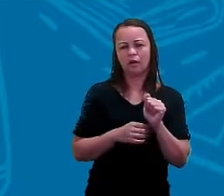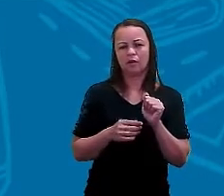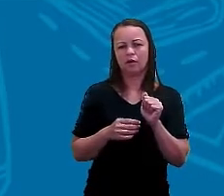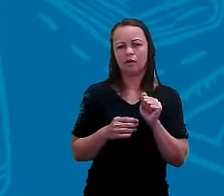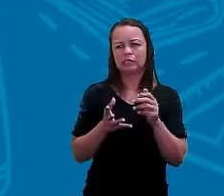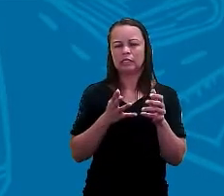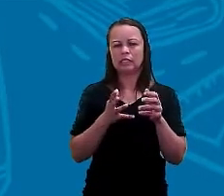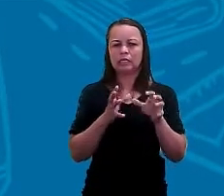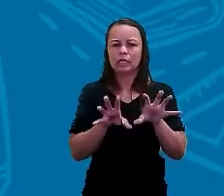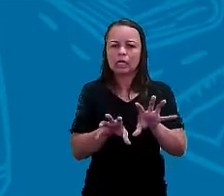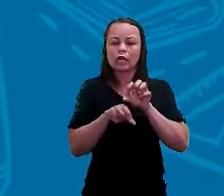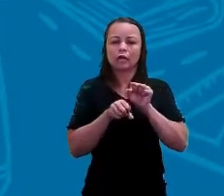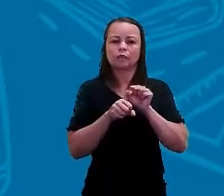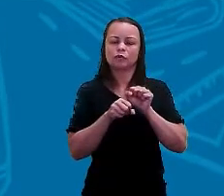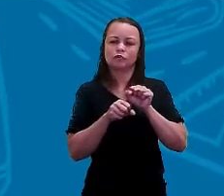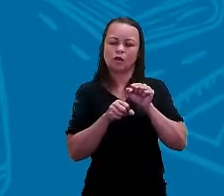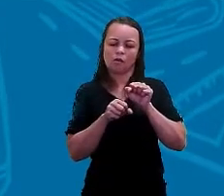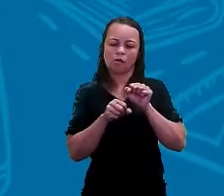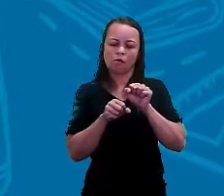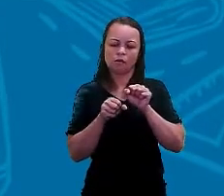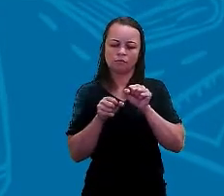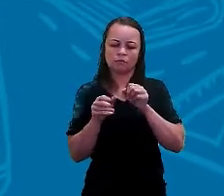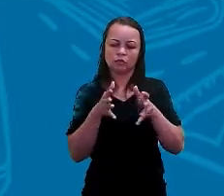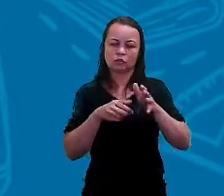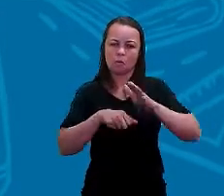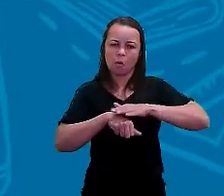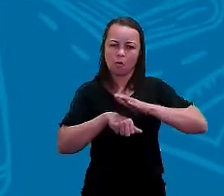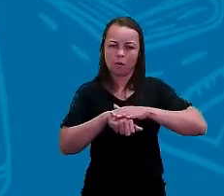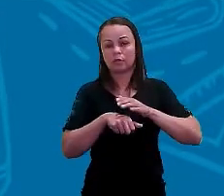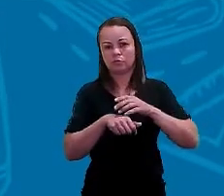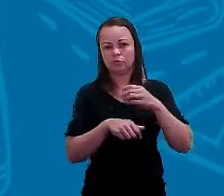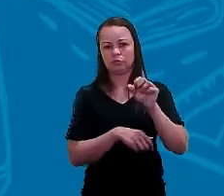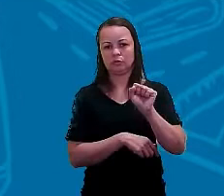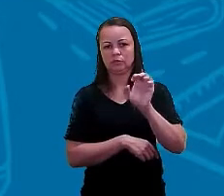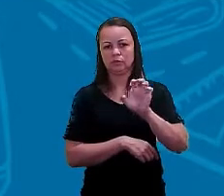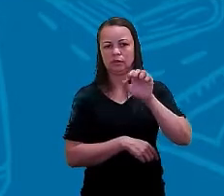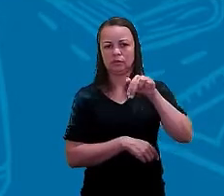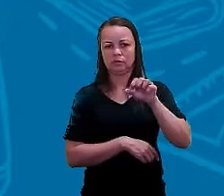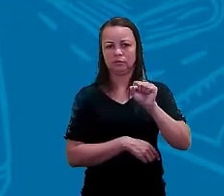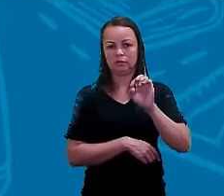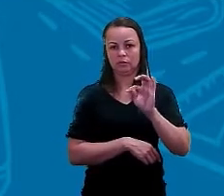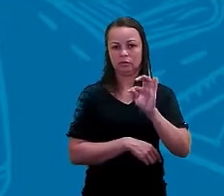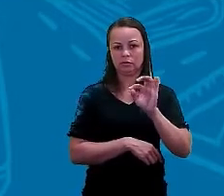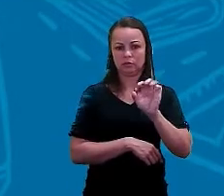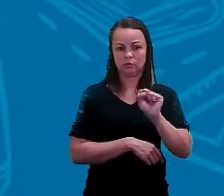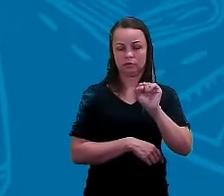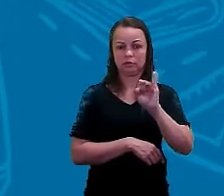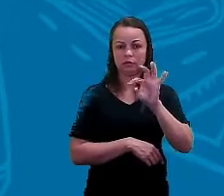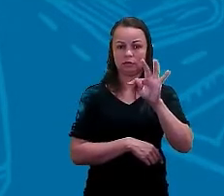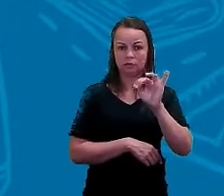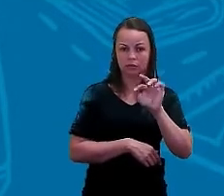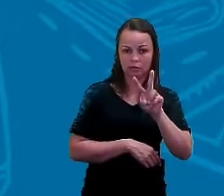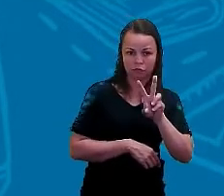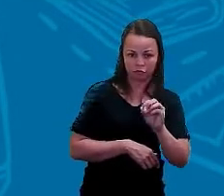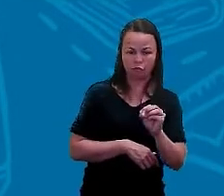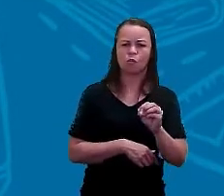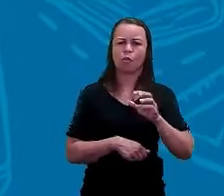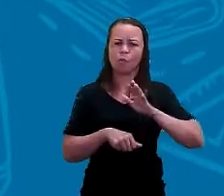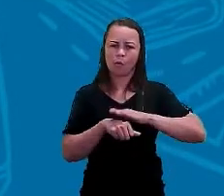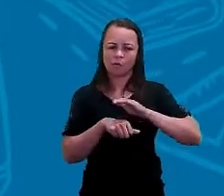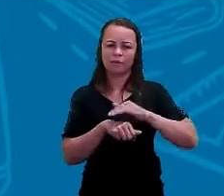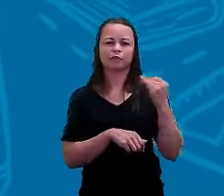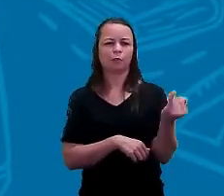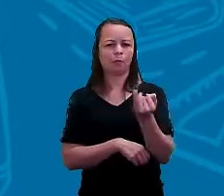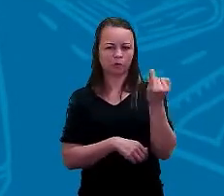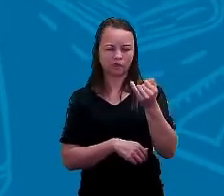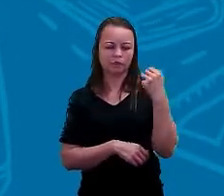de capturar o ambiente, ou seja, a partir desse momento sensitivo, faz toda a diferença para esse momento aqui, que é muito, mas